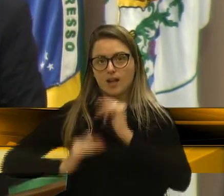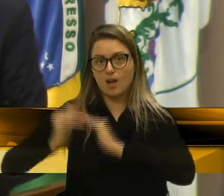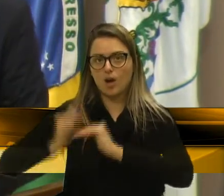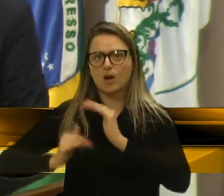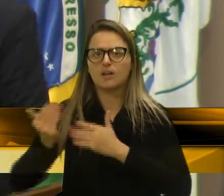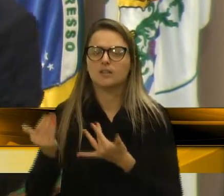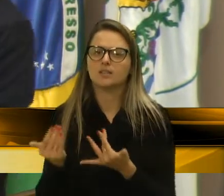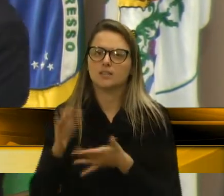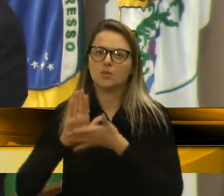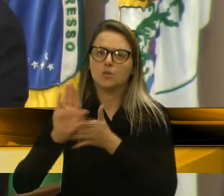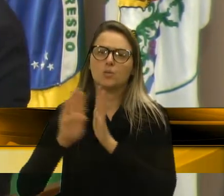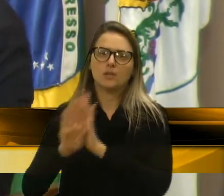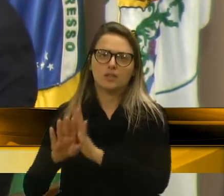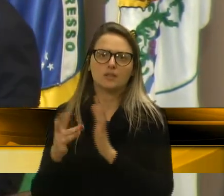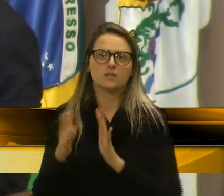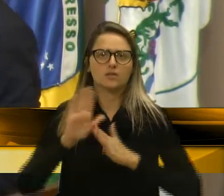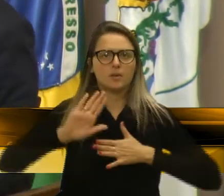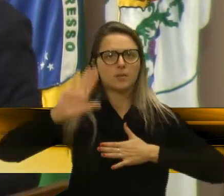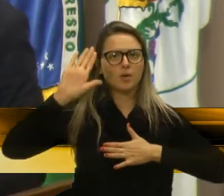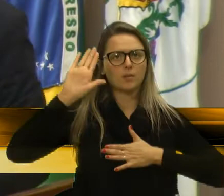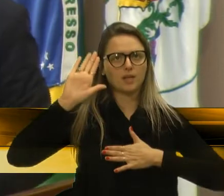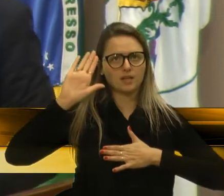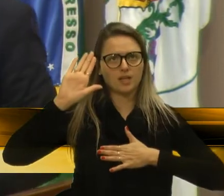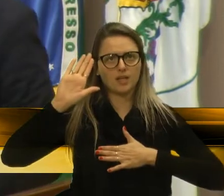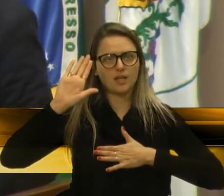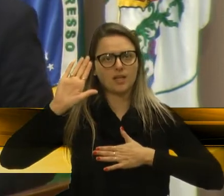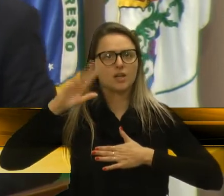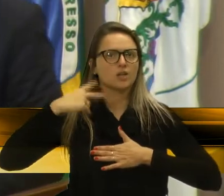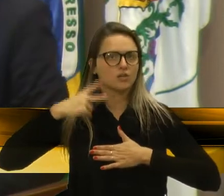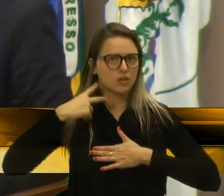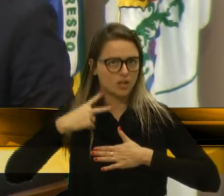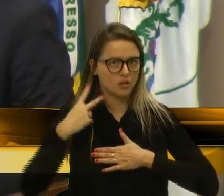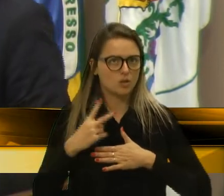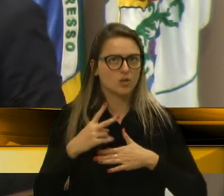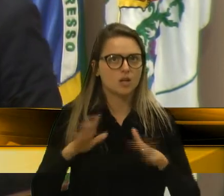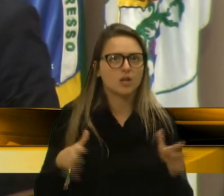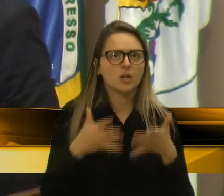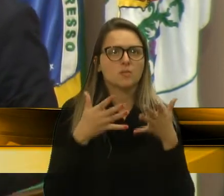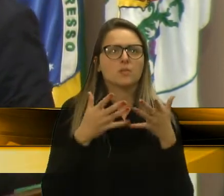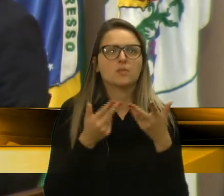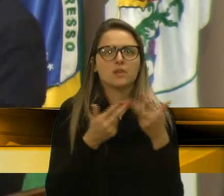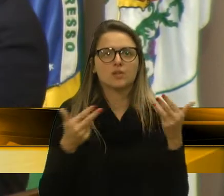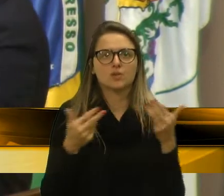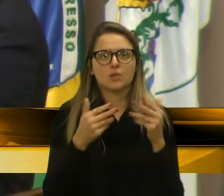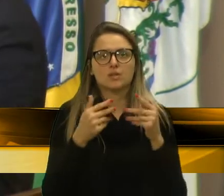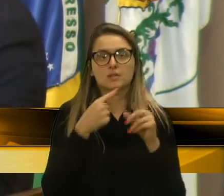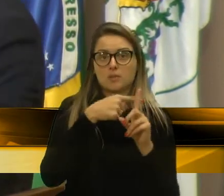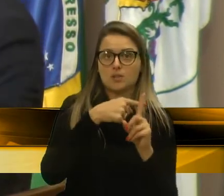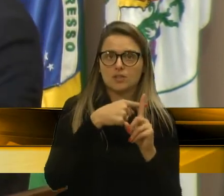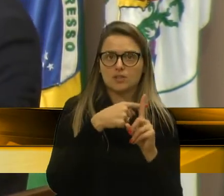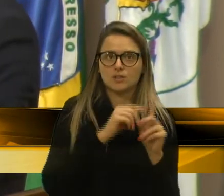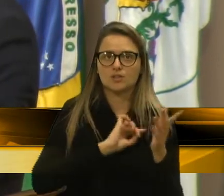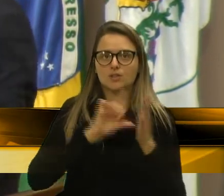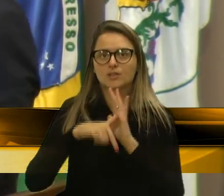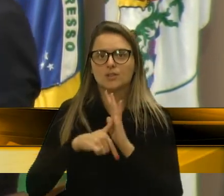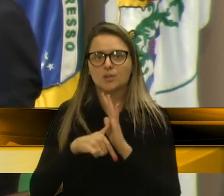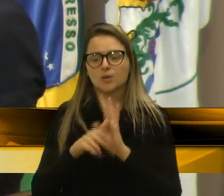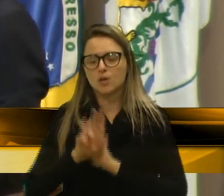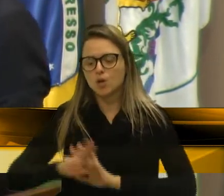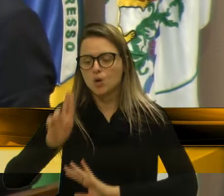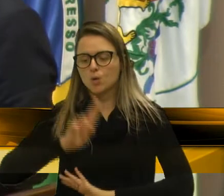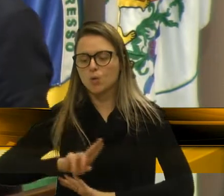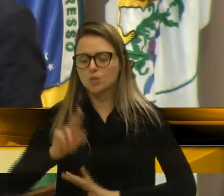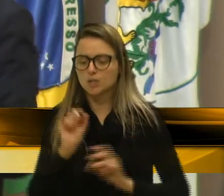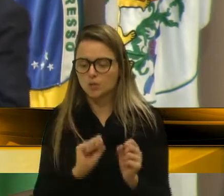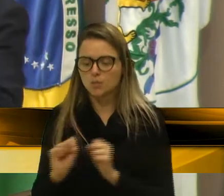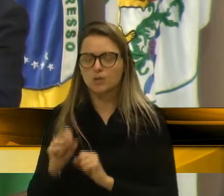vereador que vem aqui jurar a lei orgânica, cuja síntese é promover o bem comum, aí ele se usa da sua função, inclusive